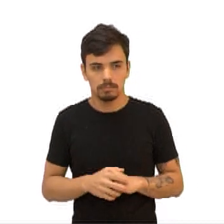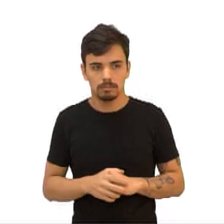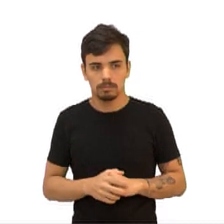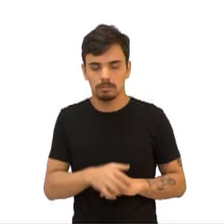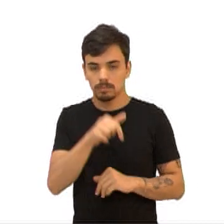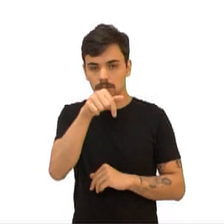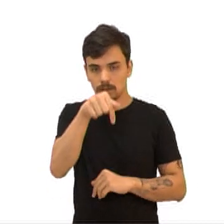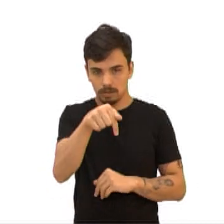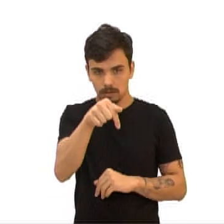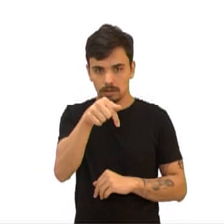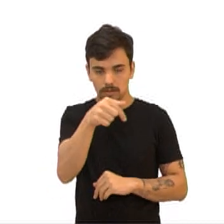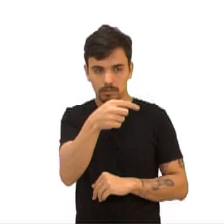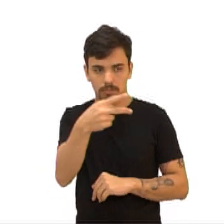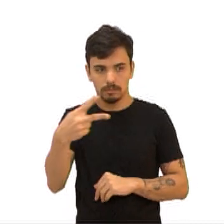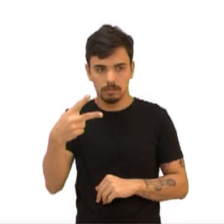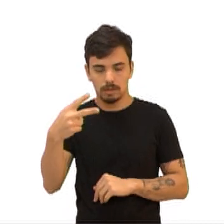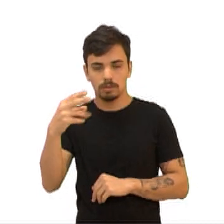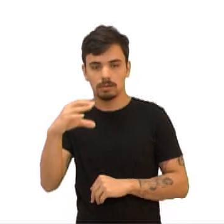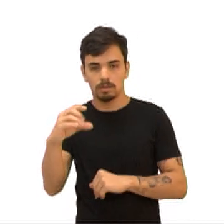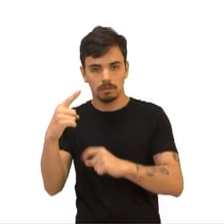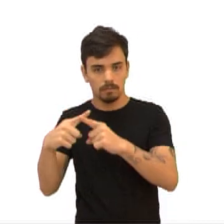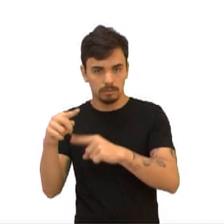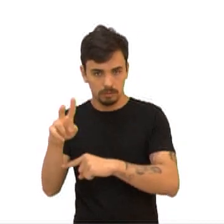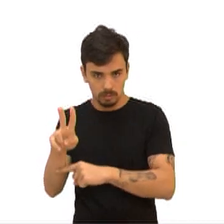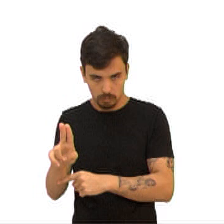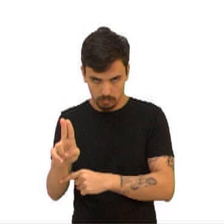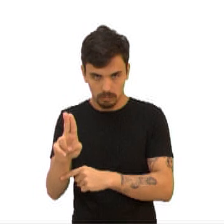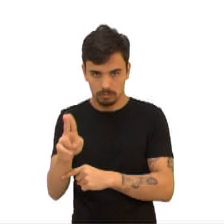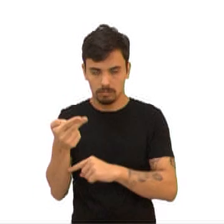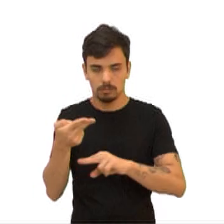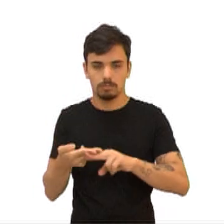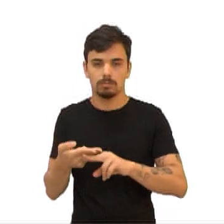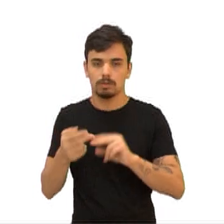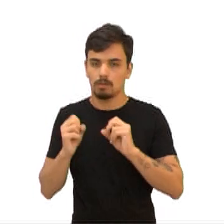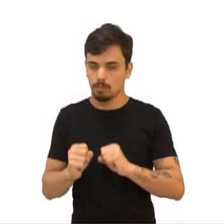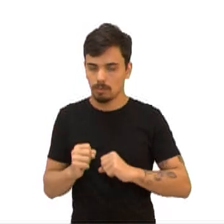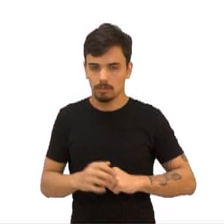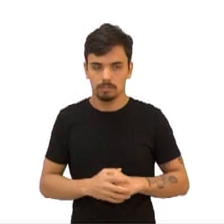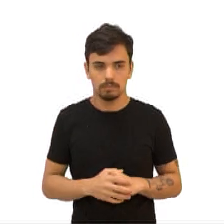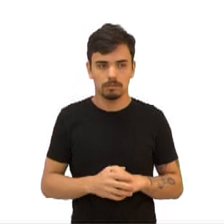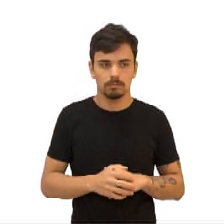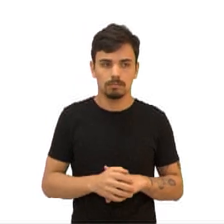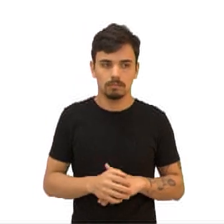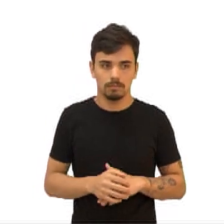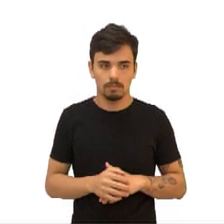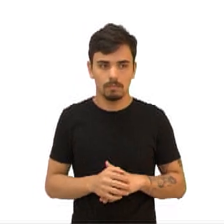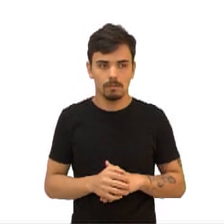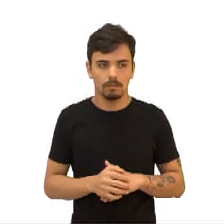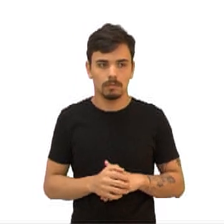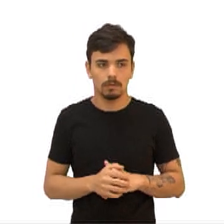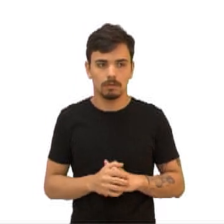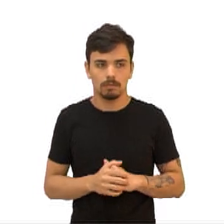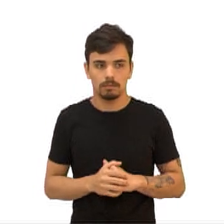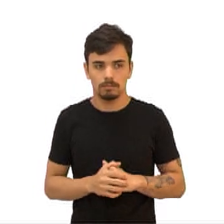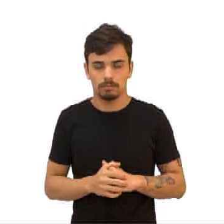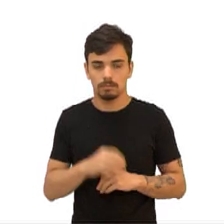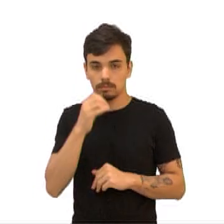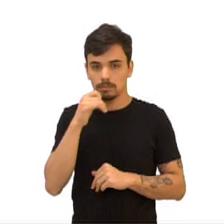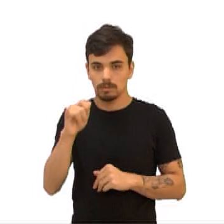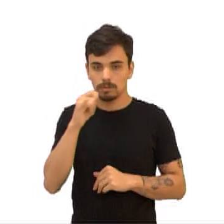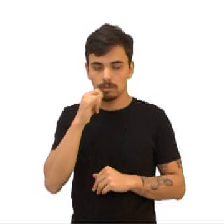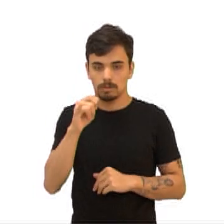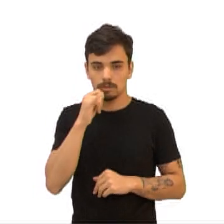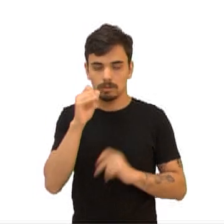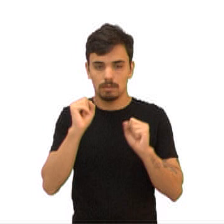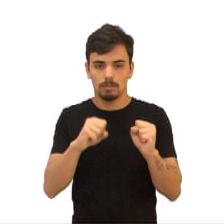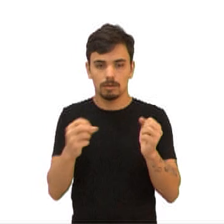Carga é igual a capacitância vezes tensão. Então, a energia, que é carga vezes tensão sobre 2, posso colocar aqui